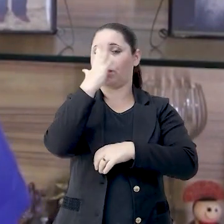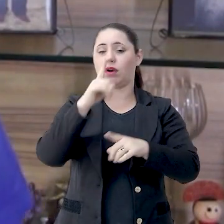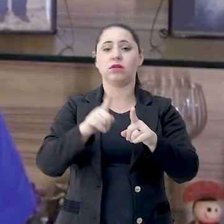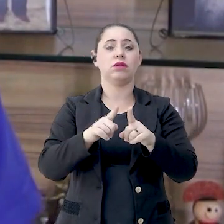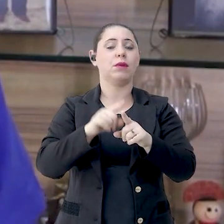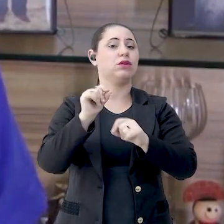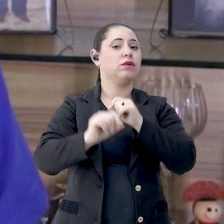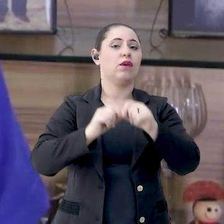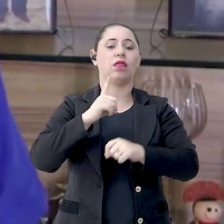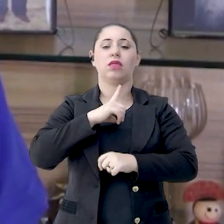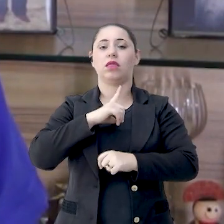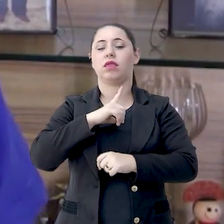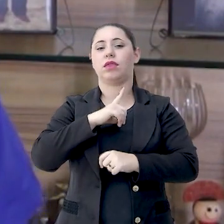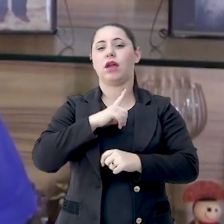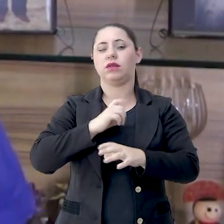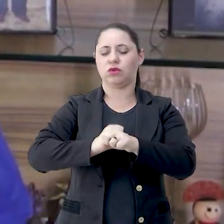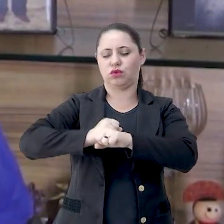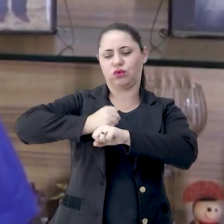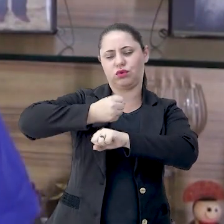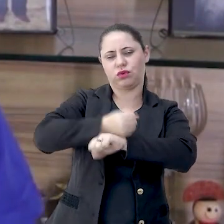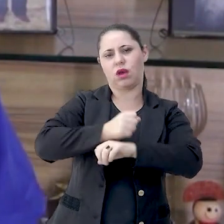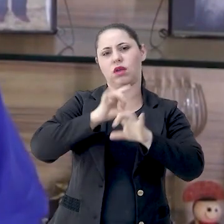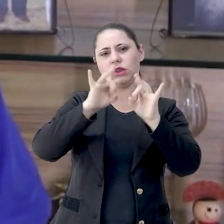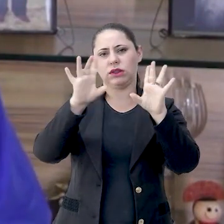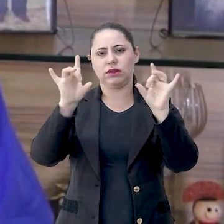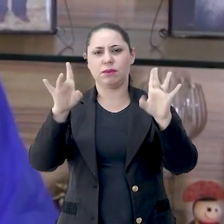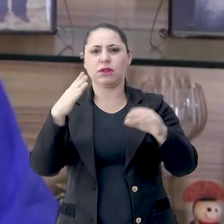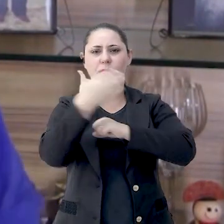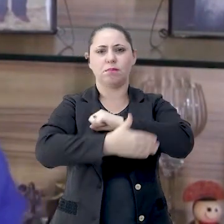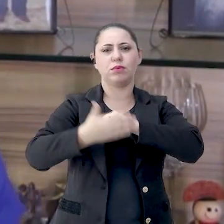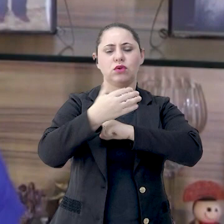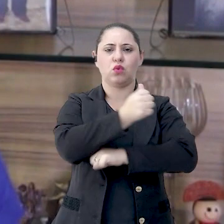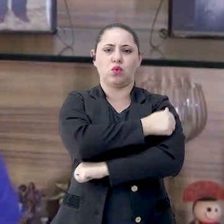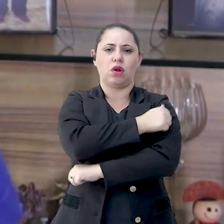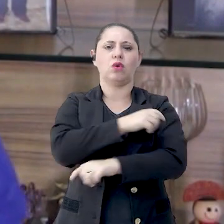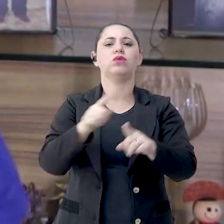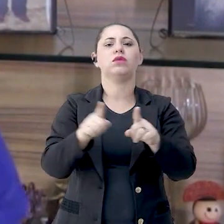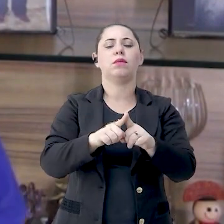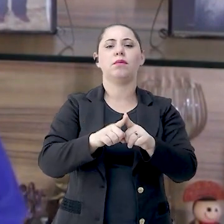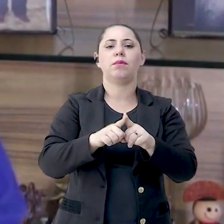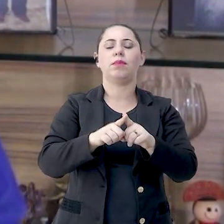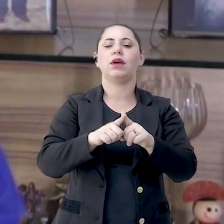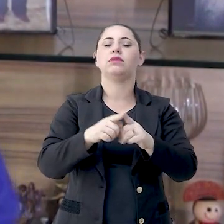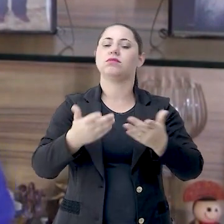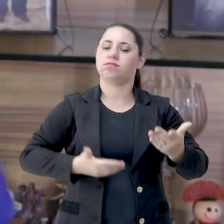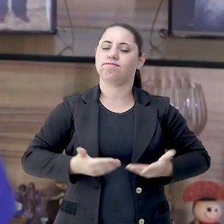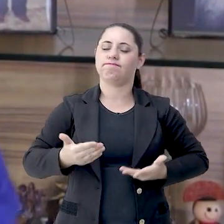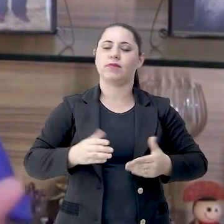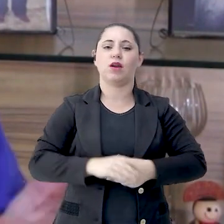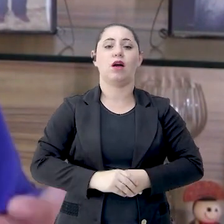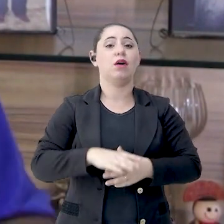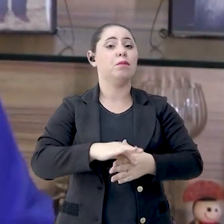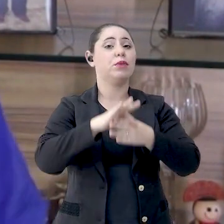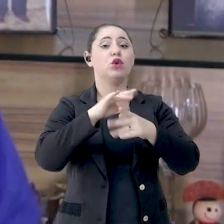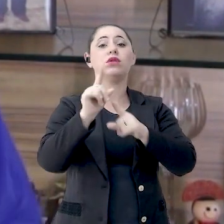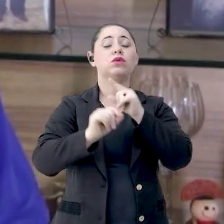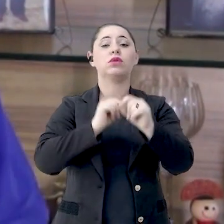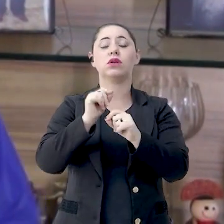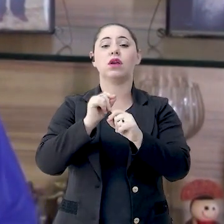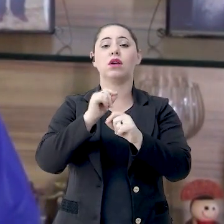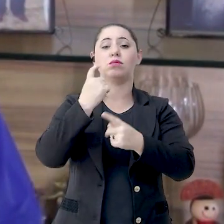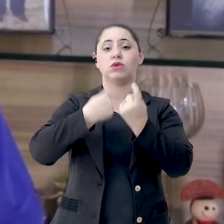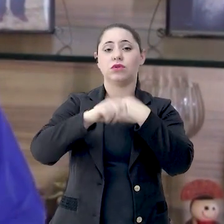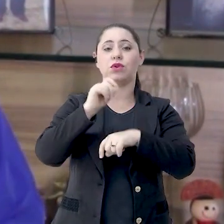para a gestão será devolver o orgulho ao douradense. E para isso, uma série de medidas serão tomadas nas mais diferentes áreas. Gestão de praças e